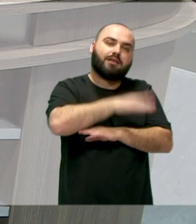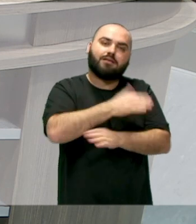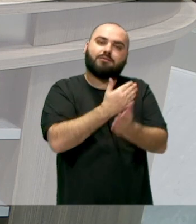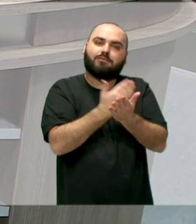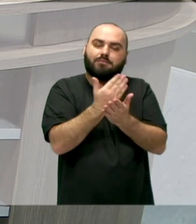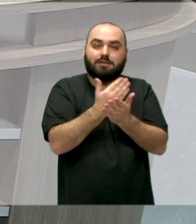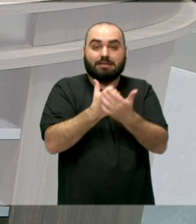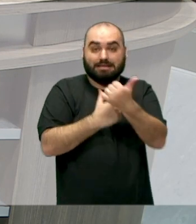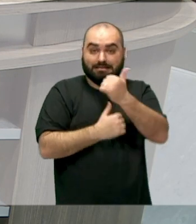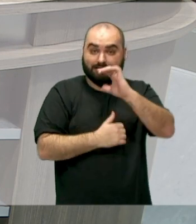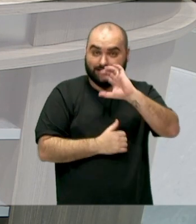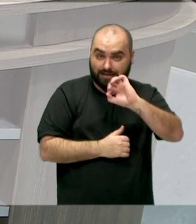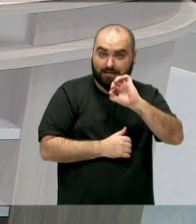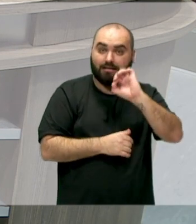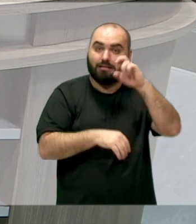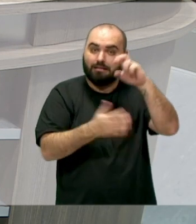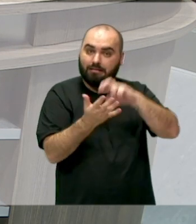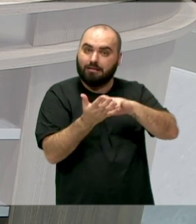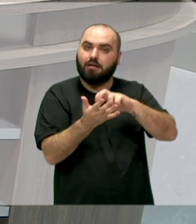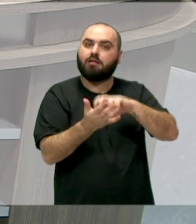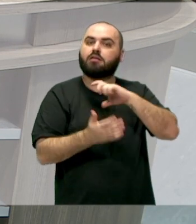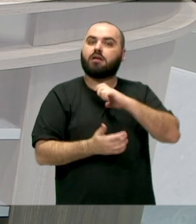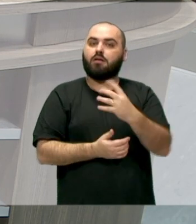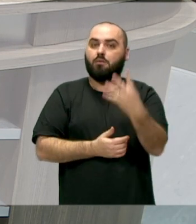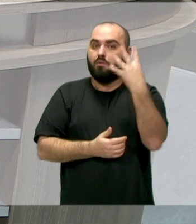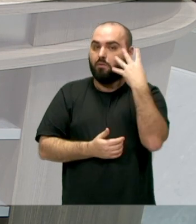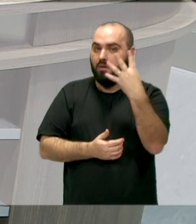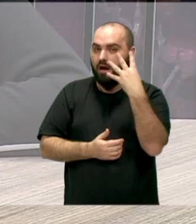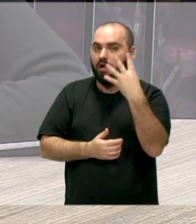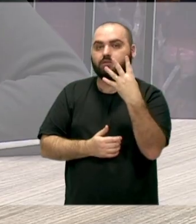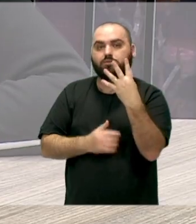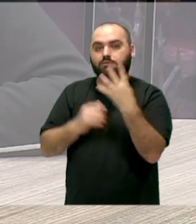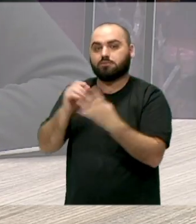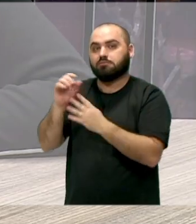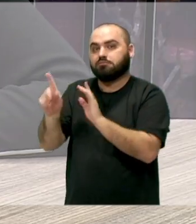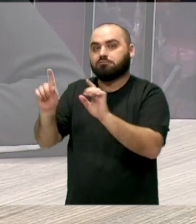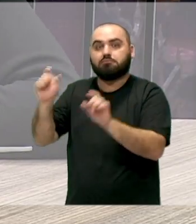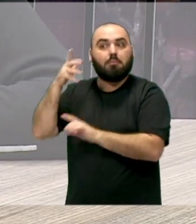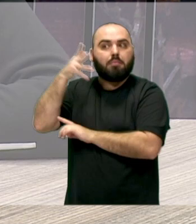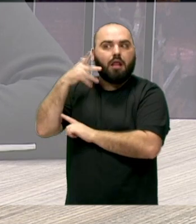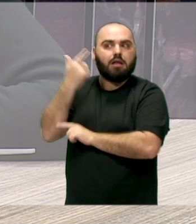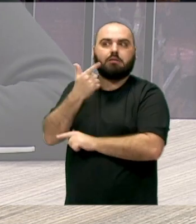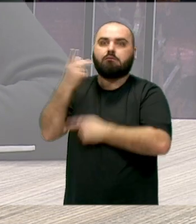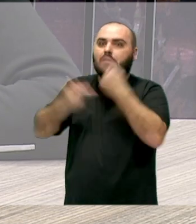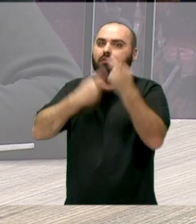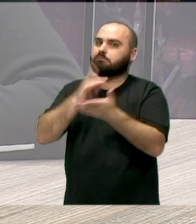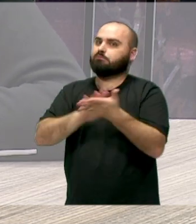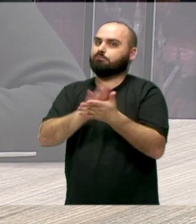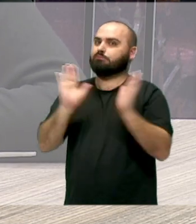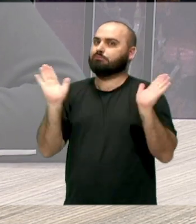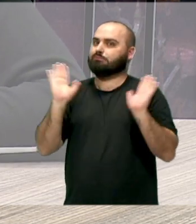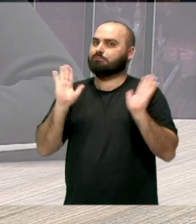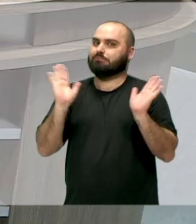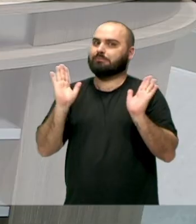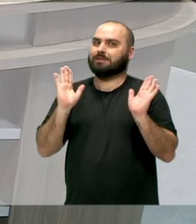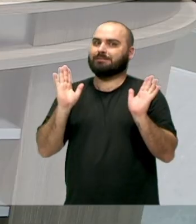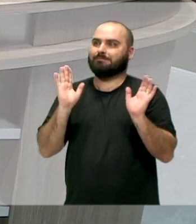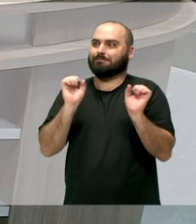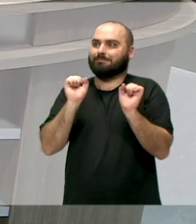horas da manhã a gente vai ter os 4 workshops que ainda não foram divulgados. Esse eu não posso falar os nomes ainda, porque